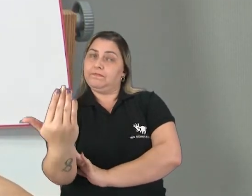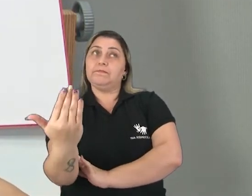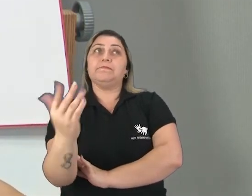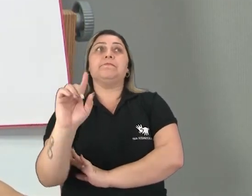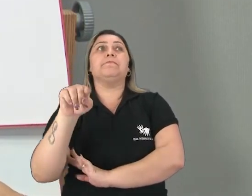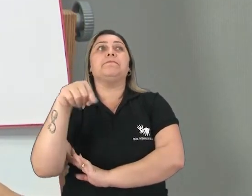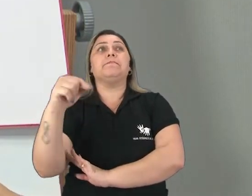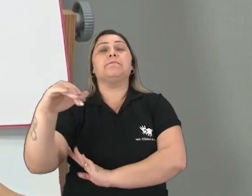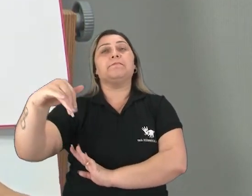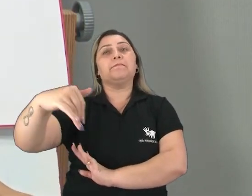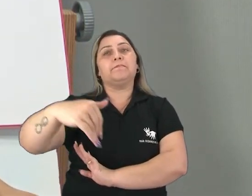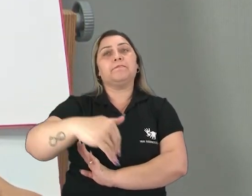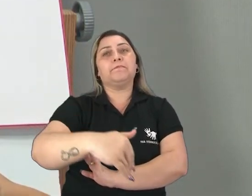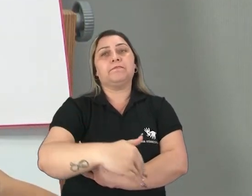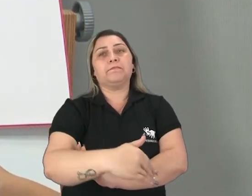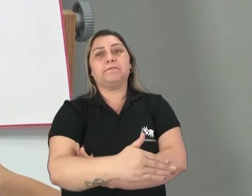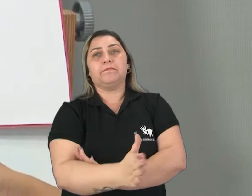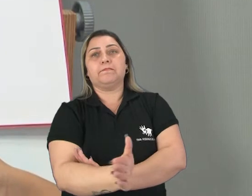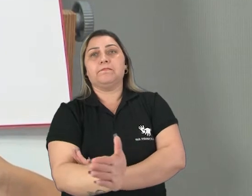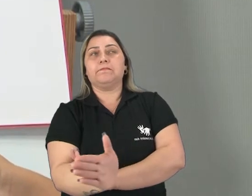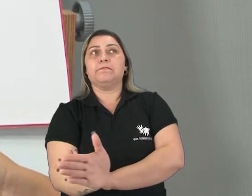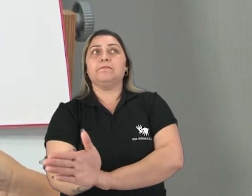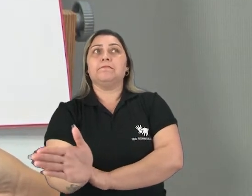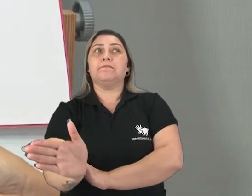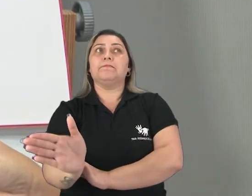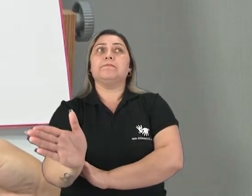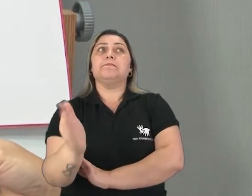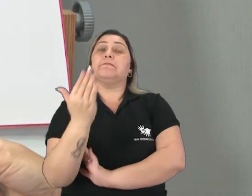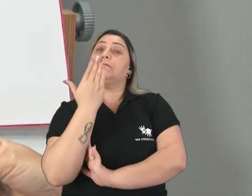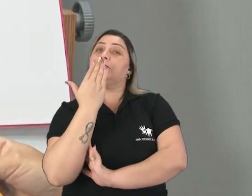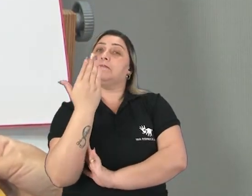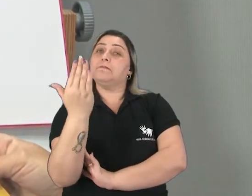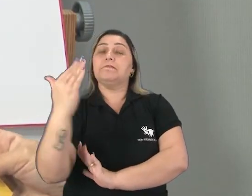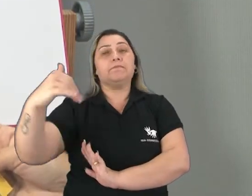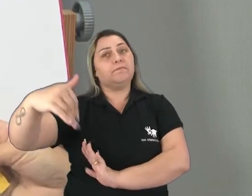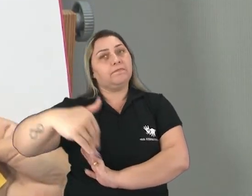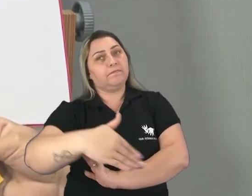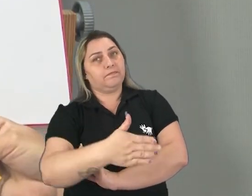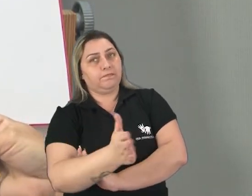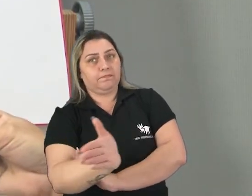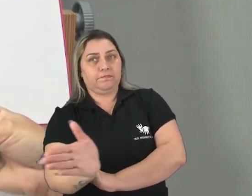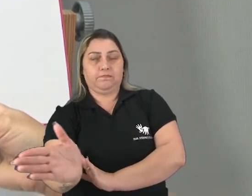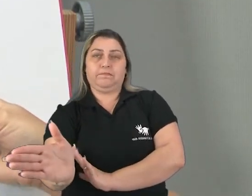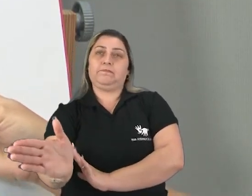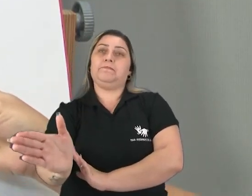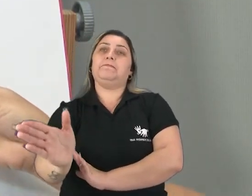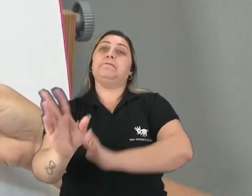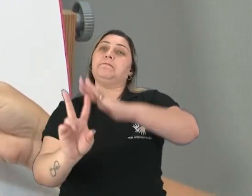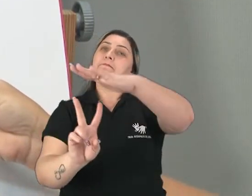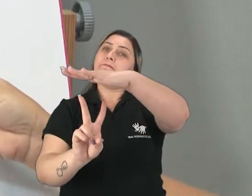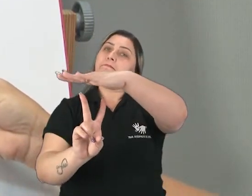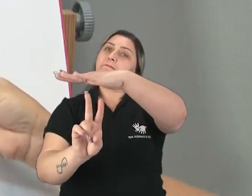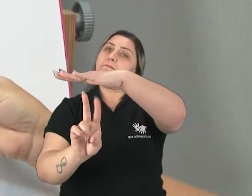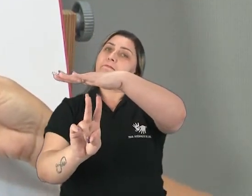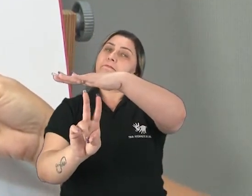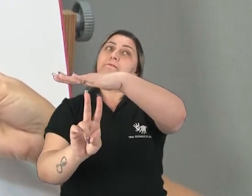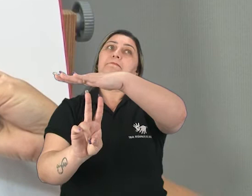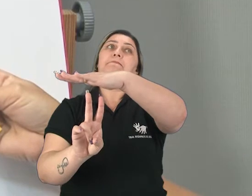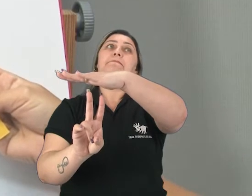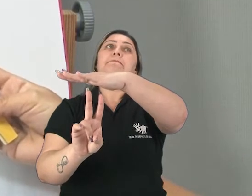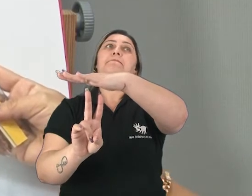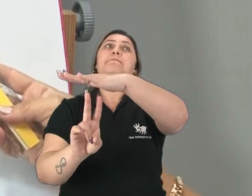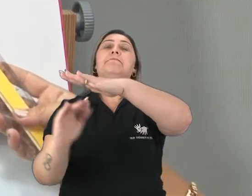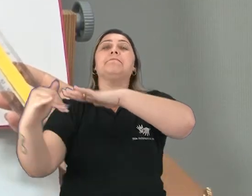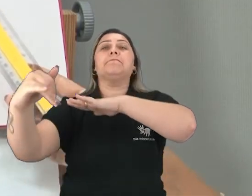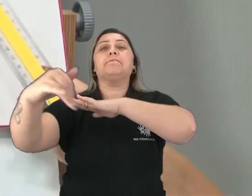uma outra curva, segue em frente, outra curva, passa pela praça,